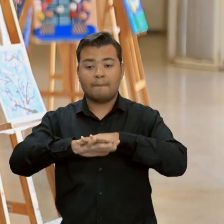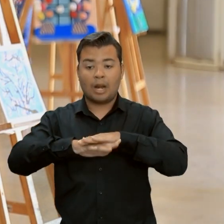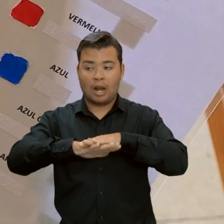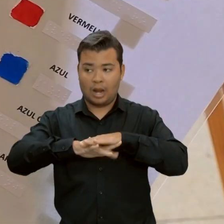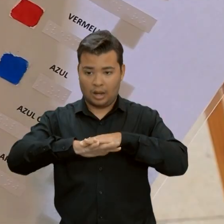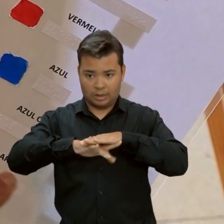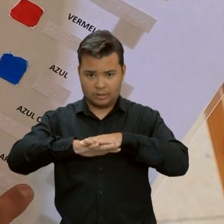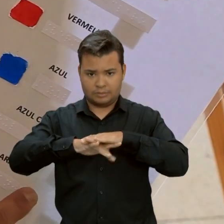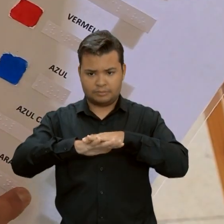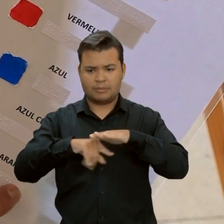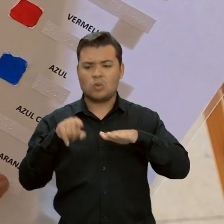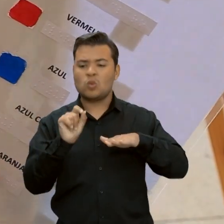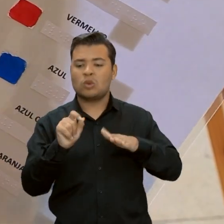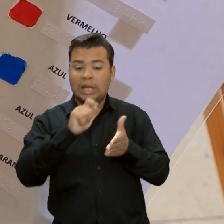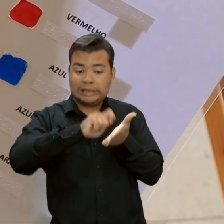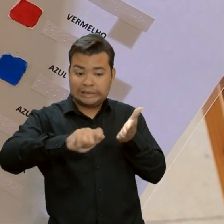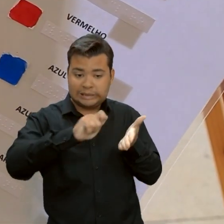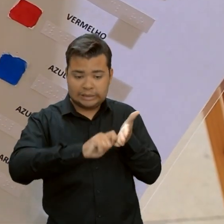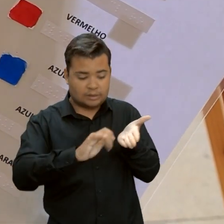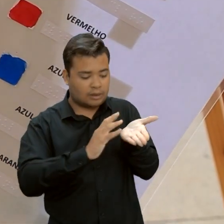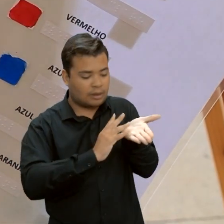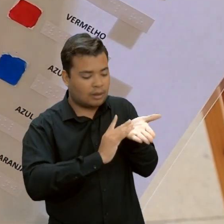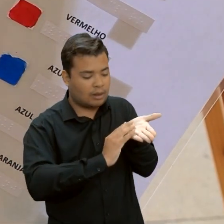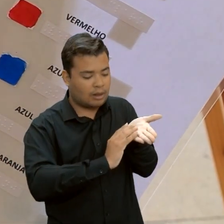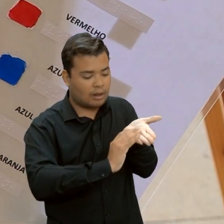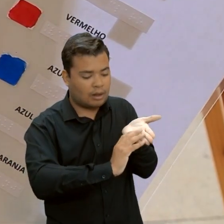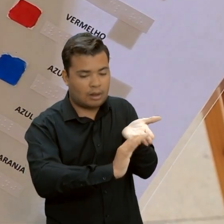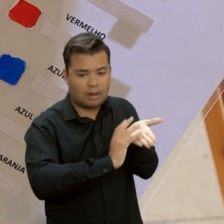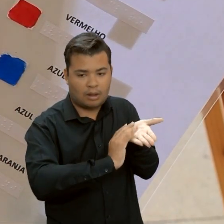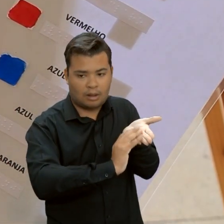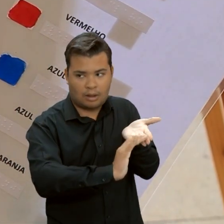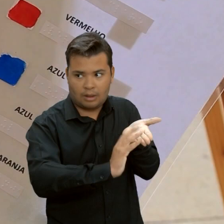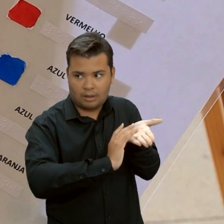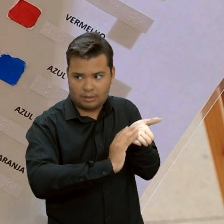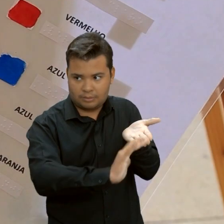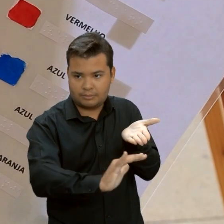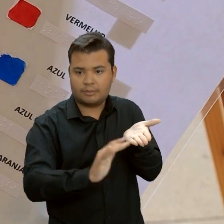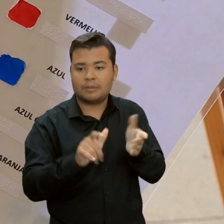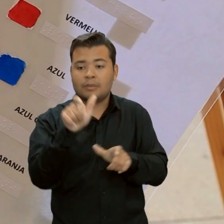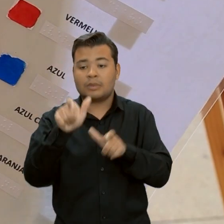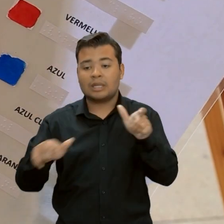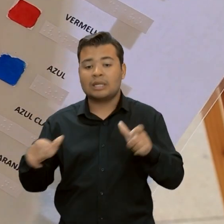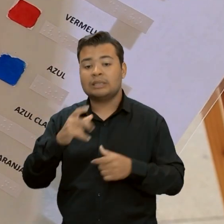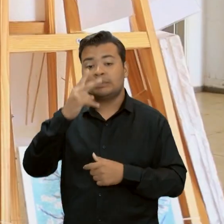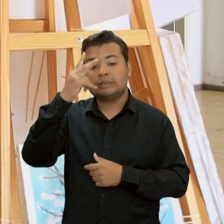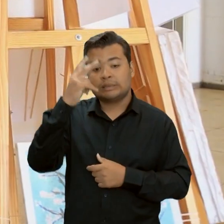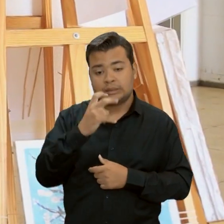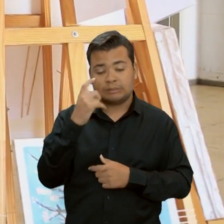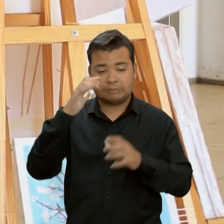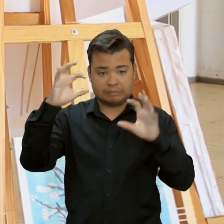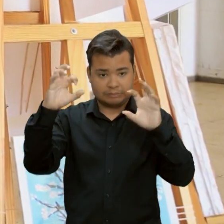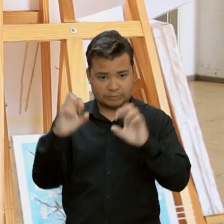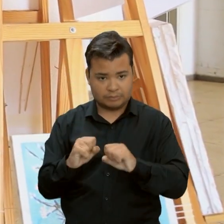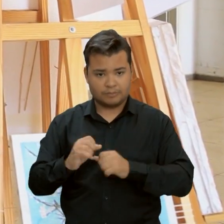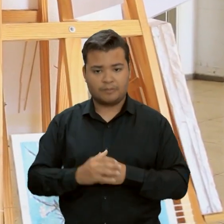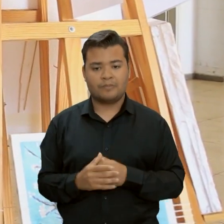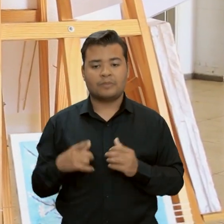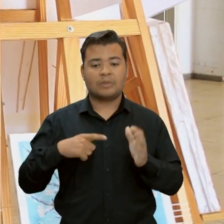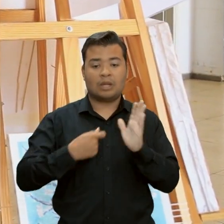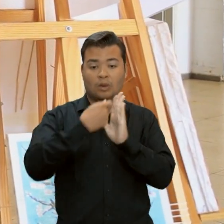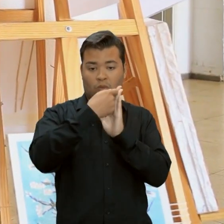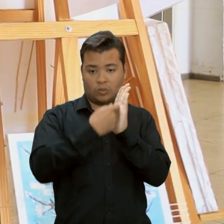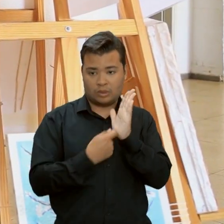que é um sistema de escrita tátil utilizada por pessoas cegas ou com baixa visão. Uma versão do texto com